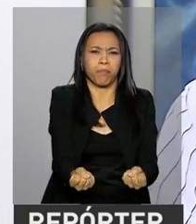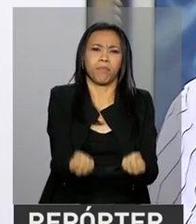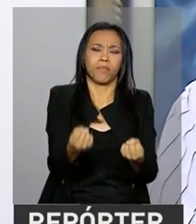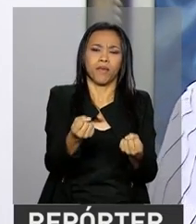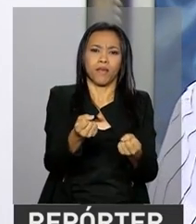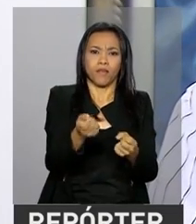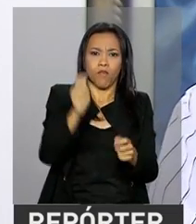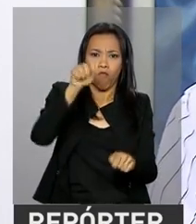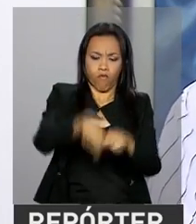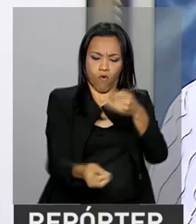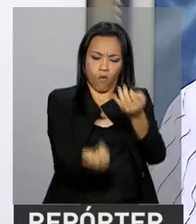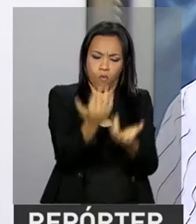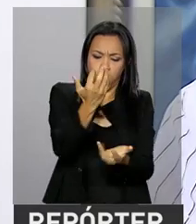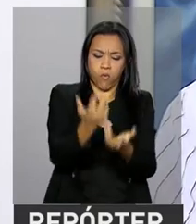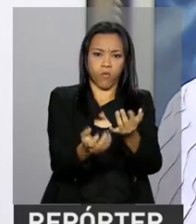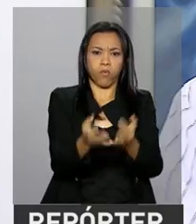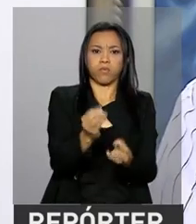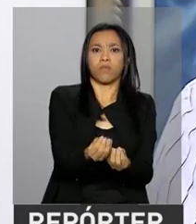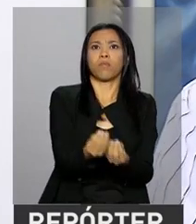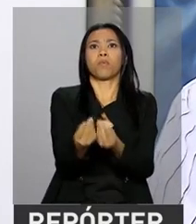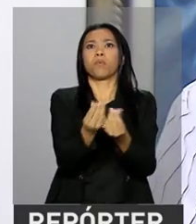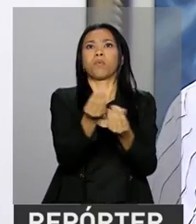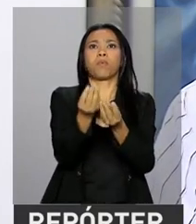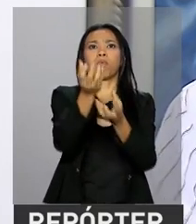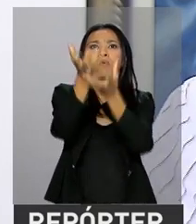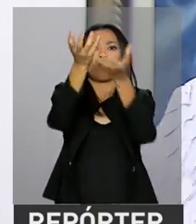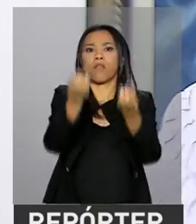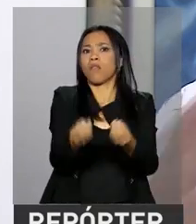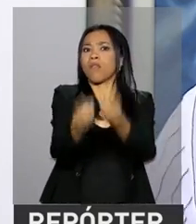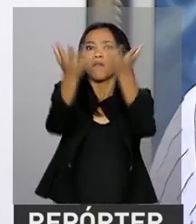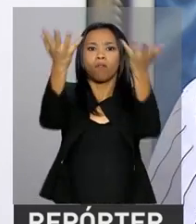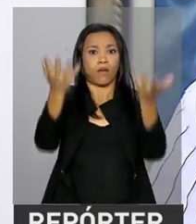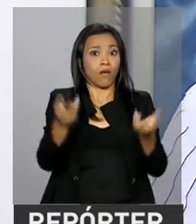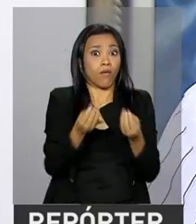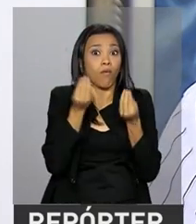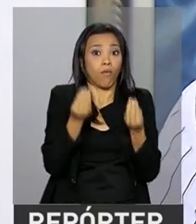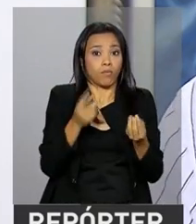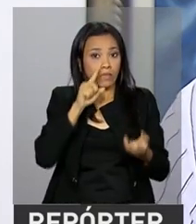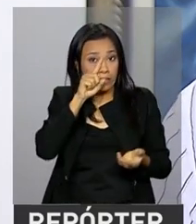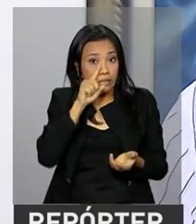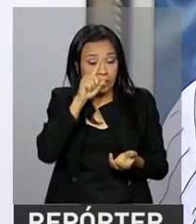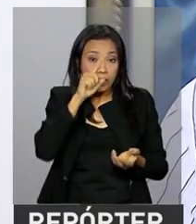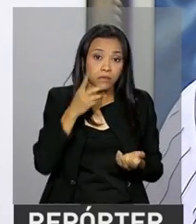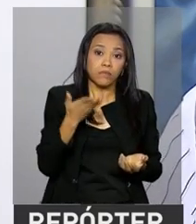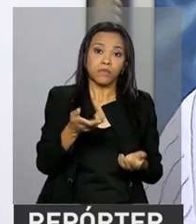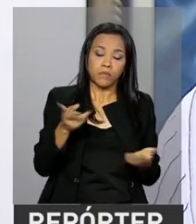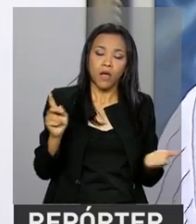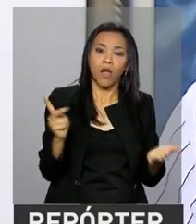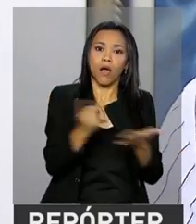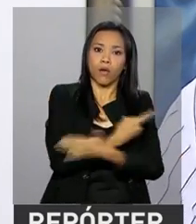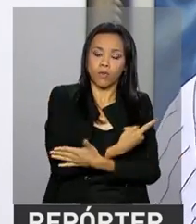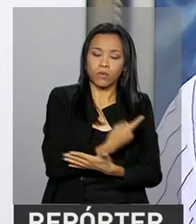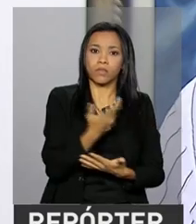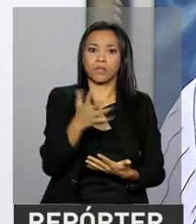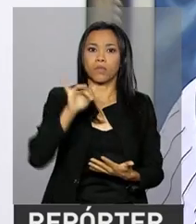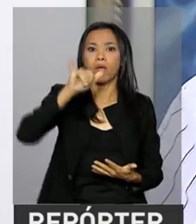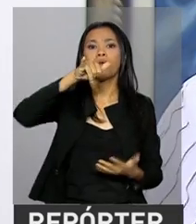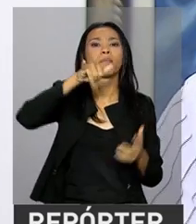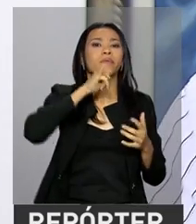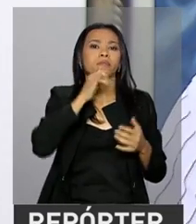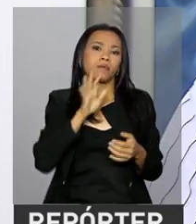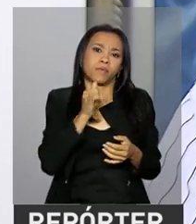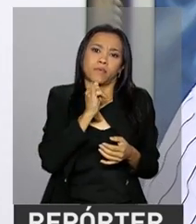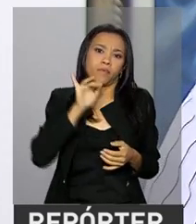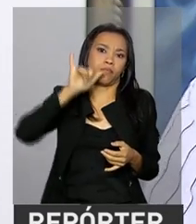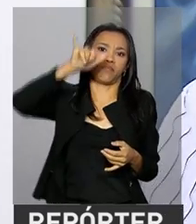imagine a força de impacto que um balão carregando uma carga dessa pode gerar numa aeronave que tá voando